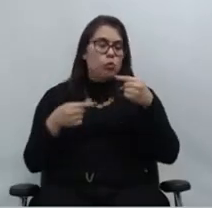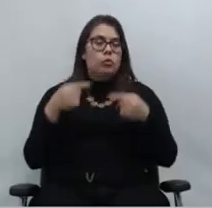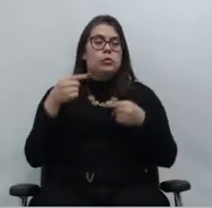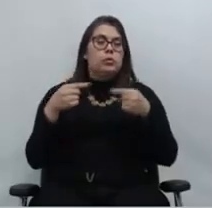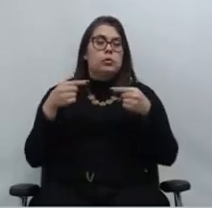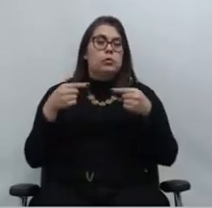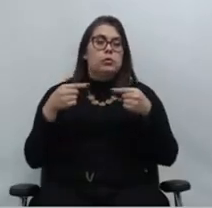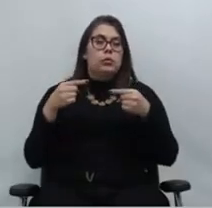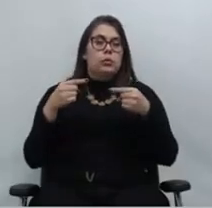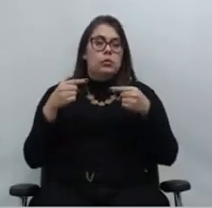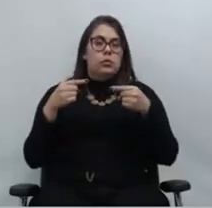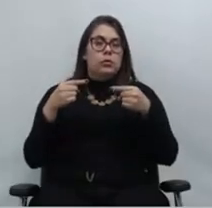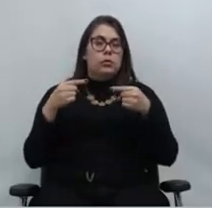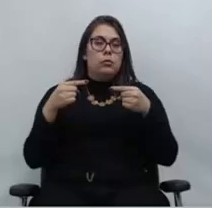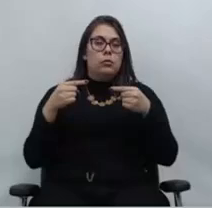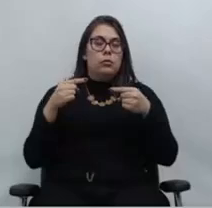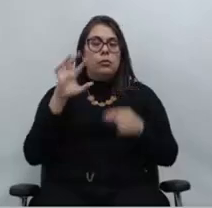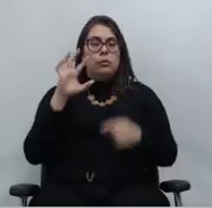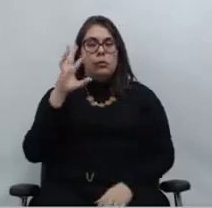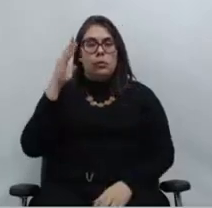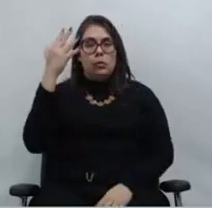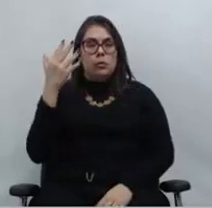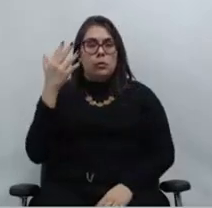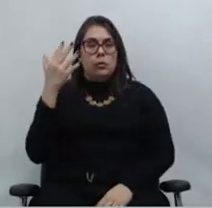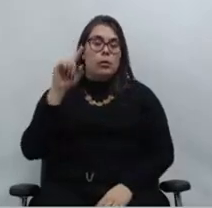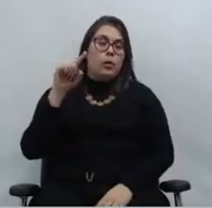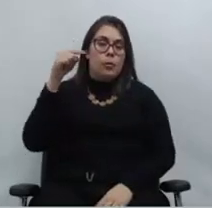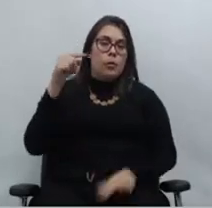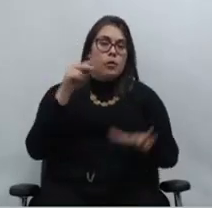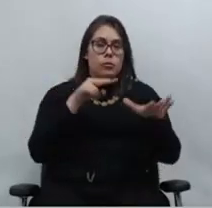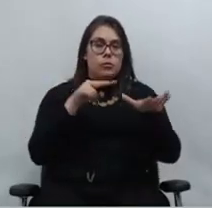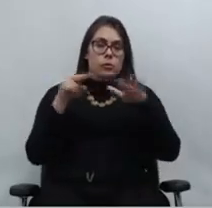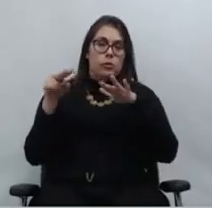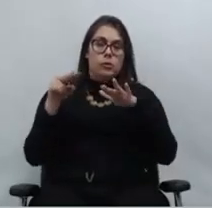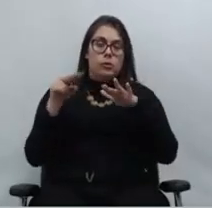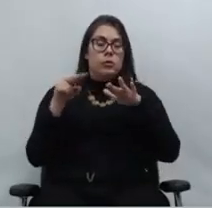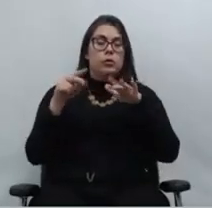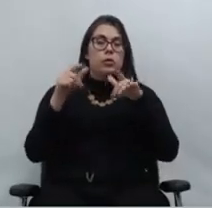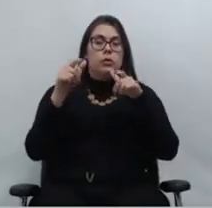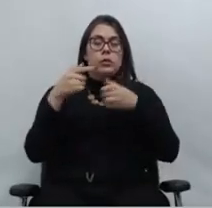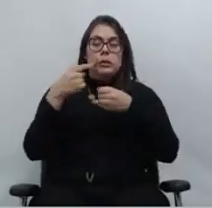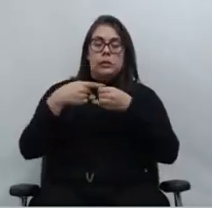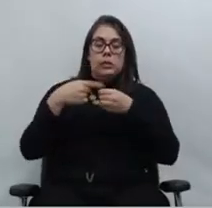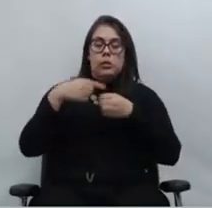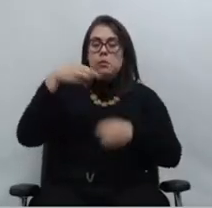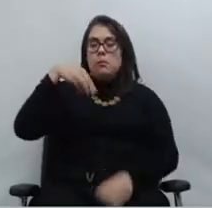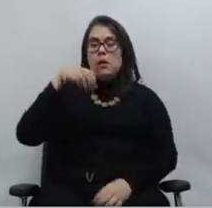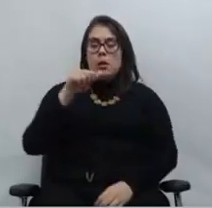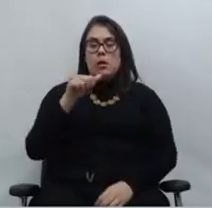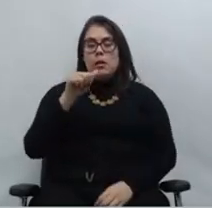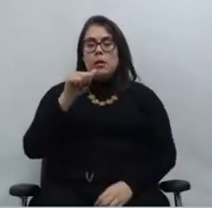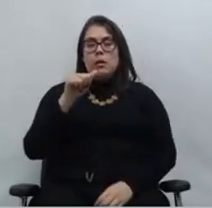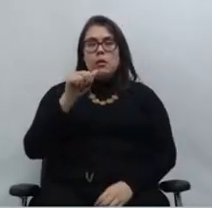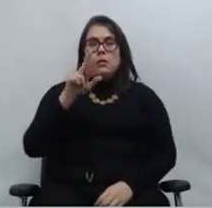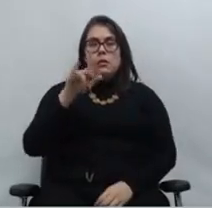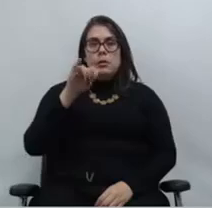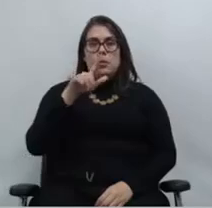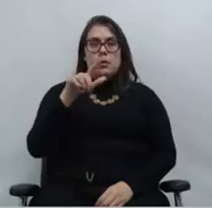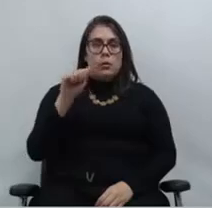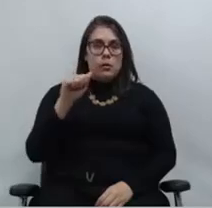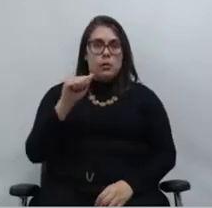finalização na sessão do Conselho Superior, que acontecerá na próxima semana, na cidade de Marília, aproveitando nesse momento para fazer